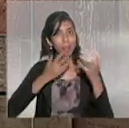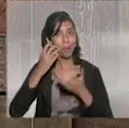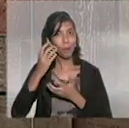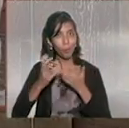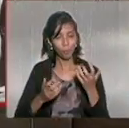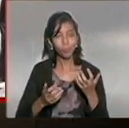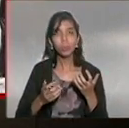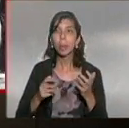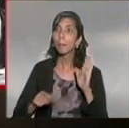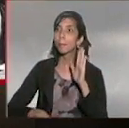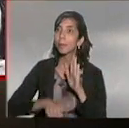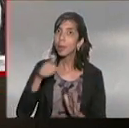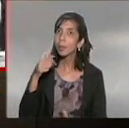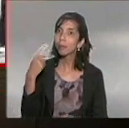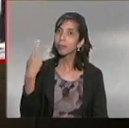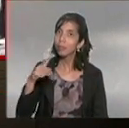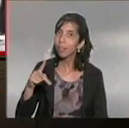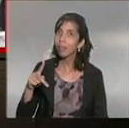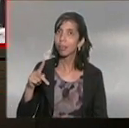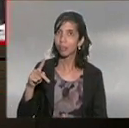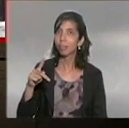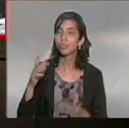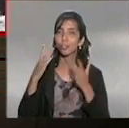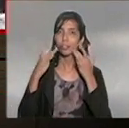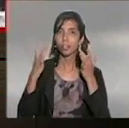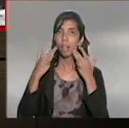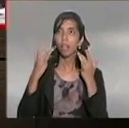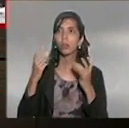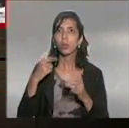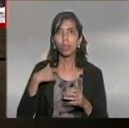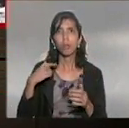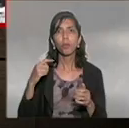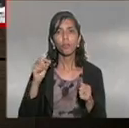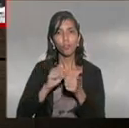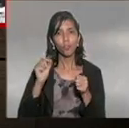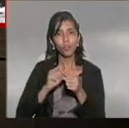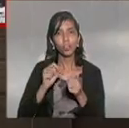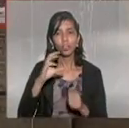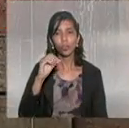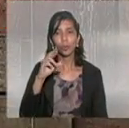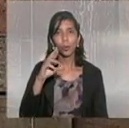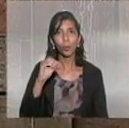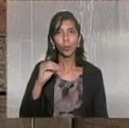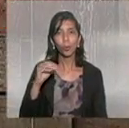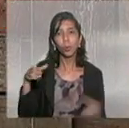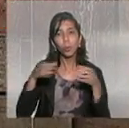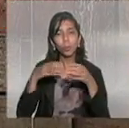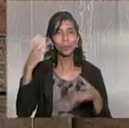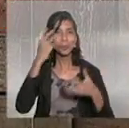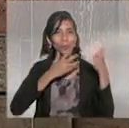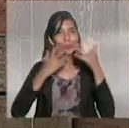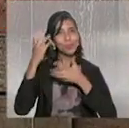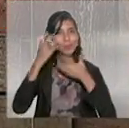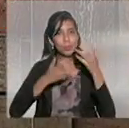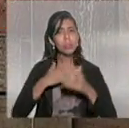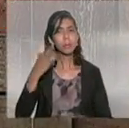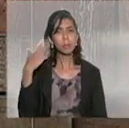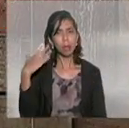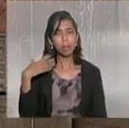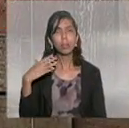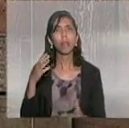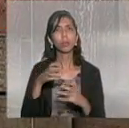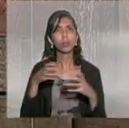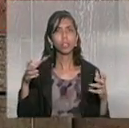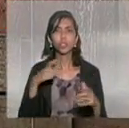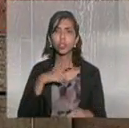Dilúvio. Que foi seu primeiro espetáculo profissional. Exatamente. Passei para o coro desse espetáculo, um espetáculo muito grande na época.